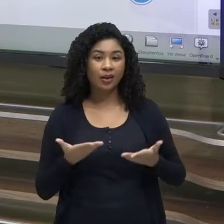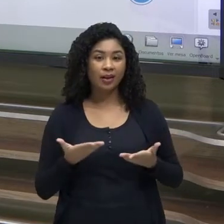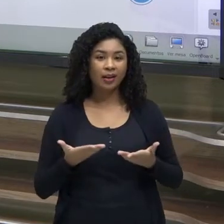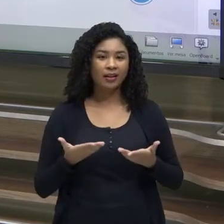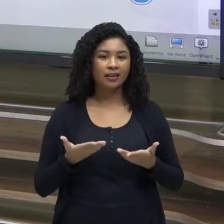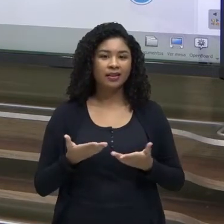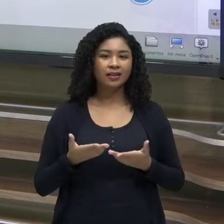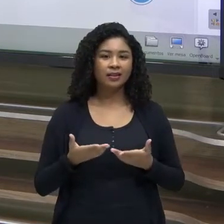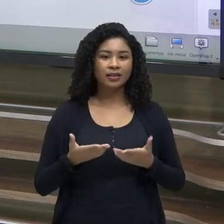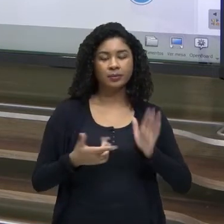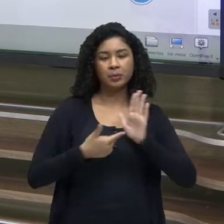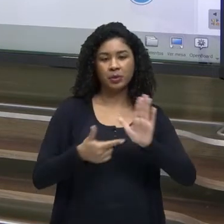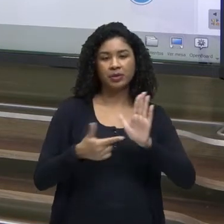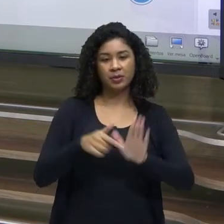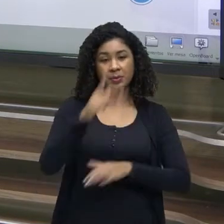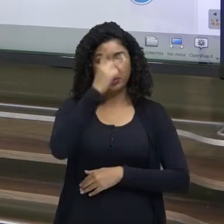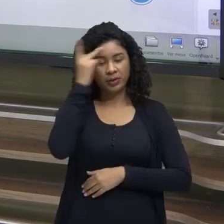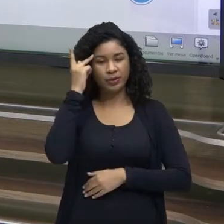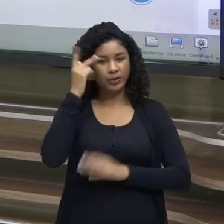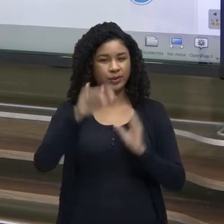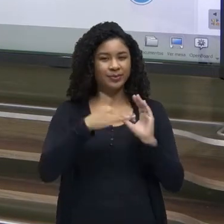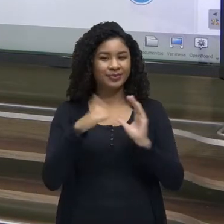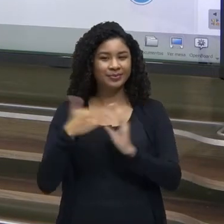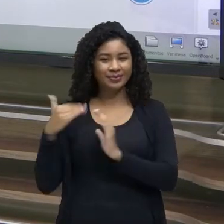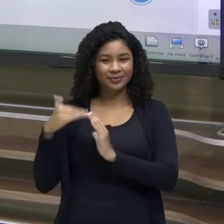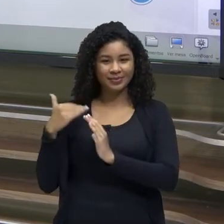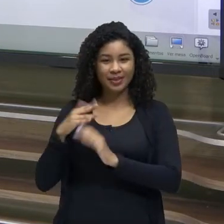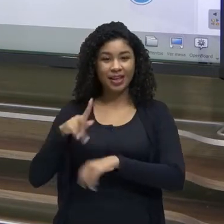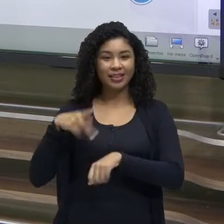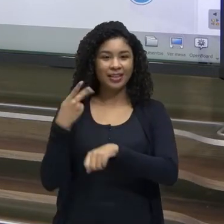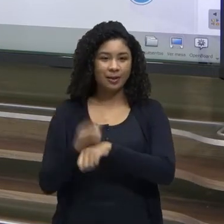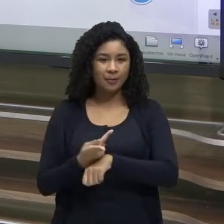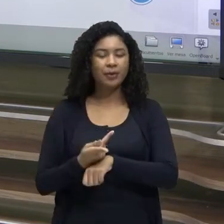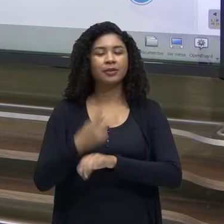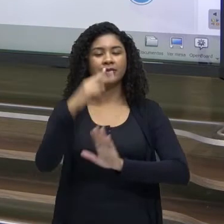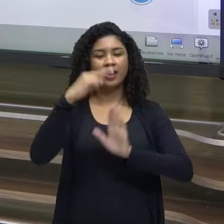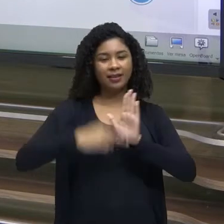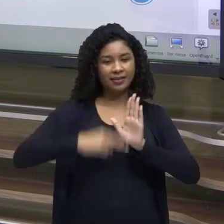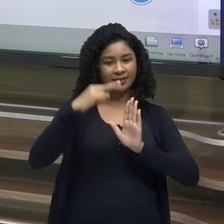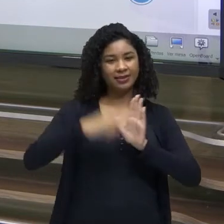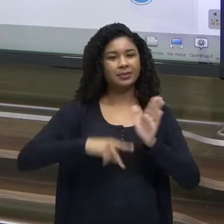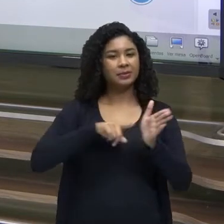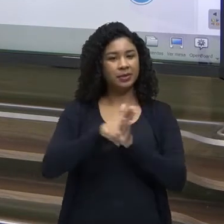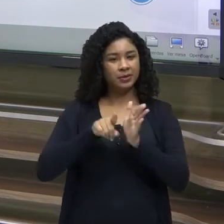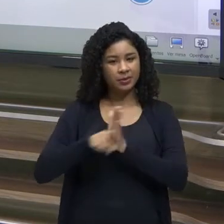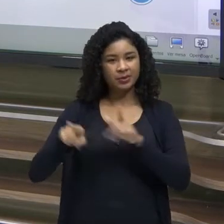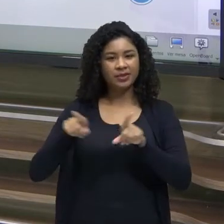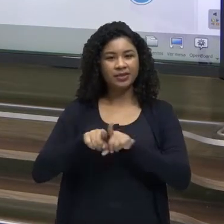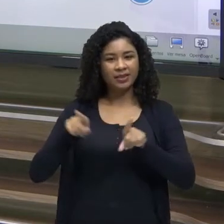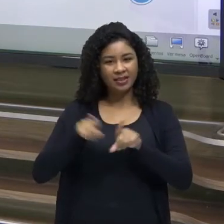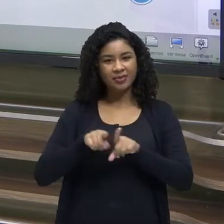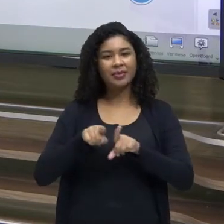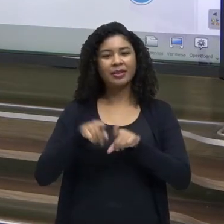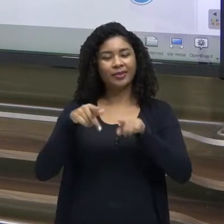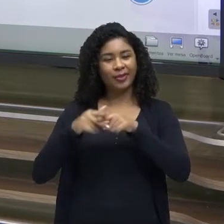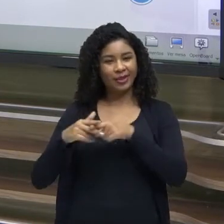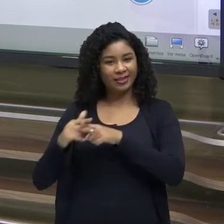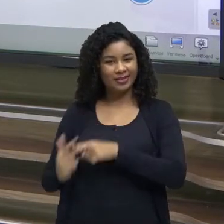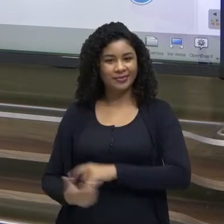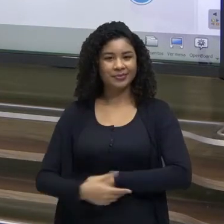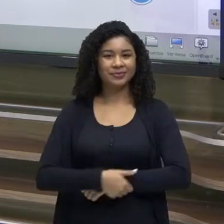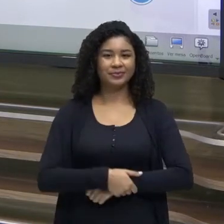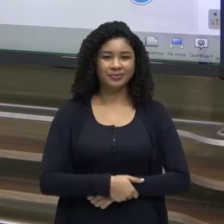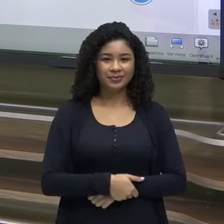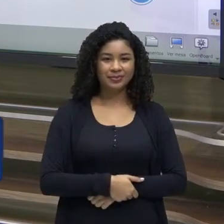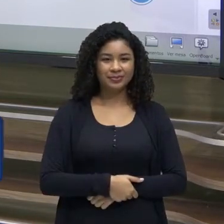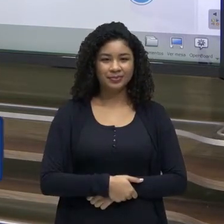os destaques das participações através do chat e depois a gente faz a leitura novamente e a correção da nossa primeira questão. Então, abrindo